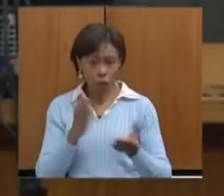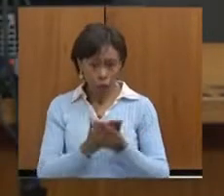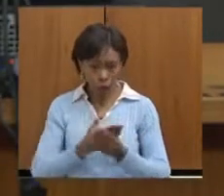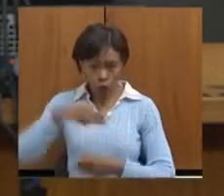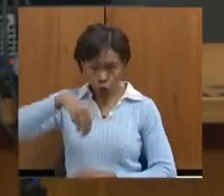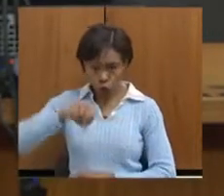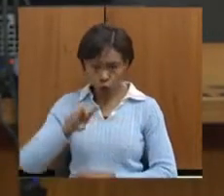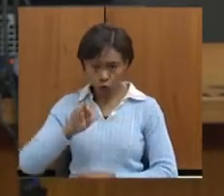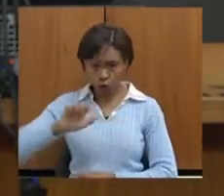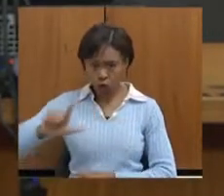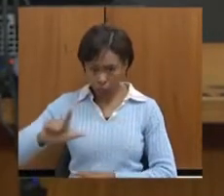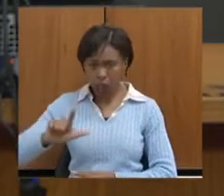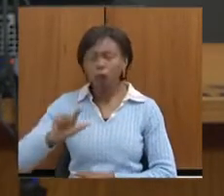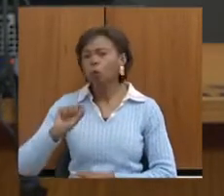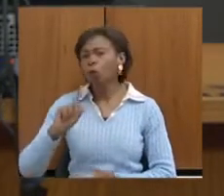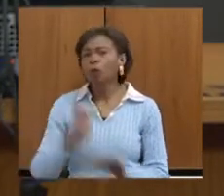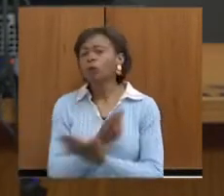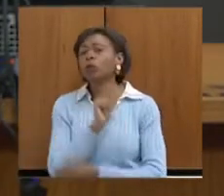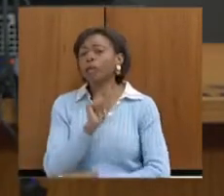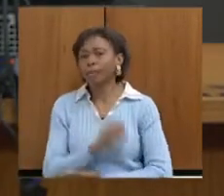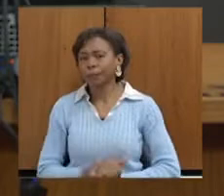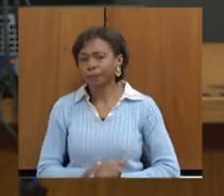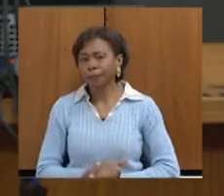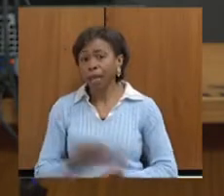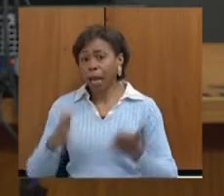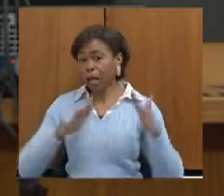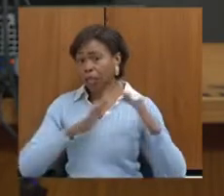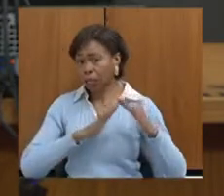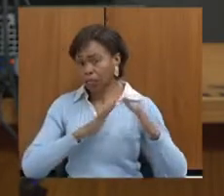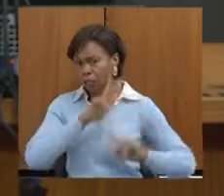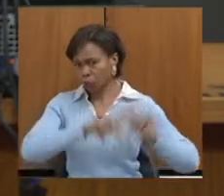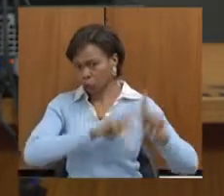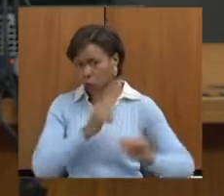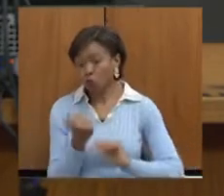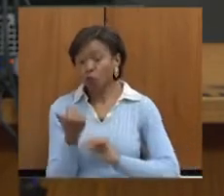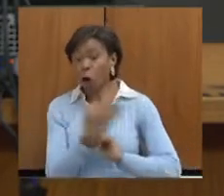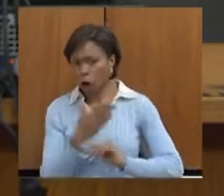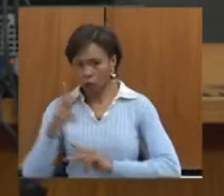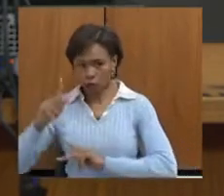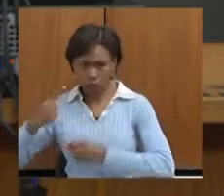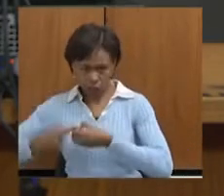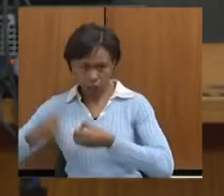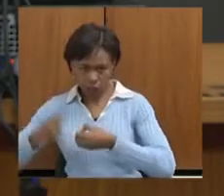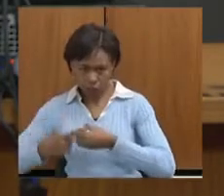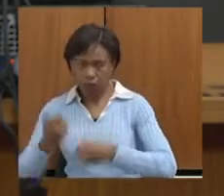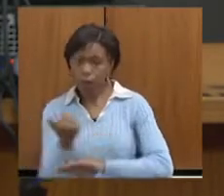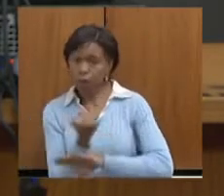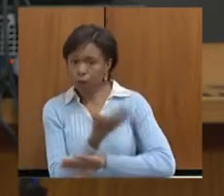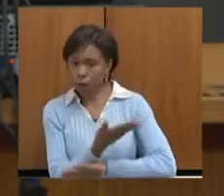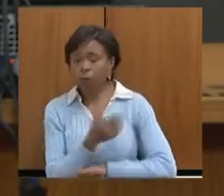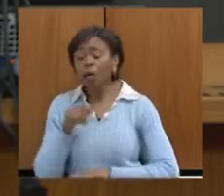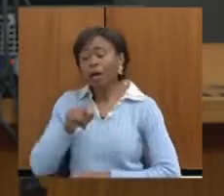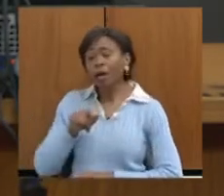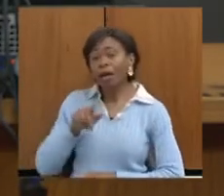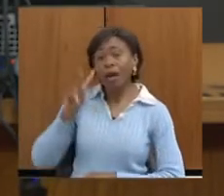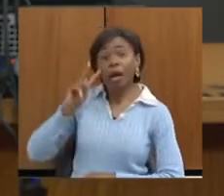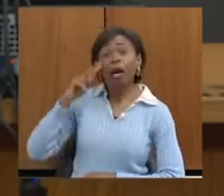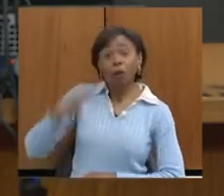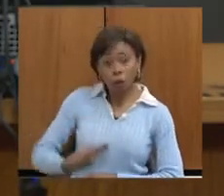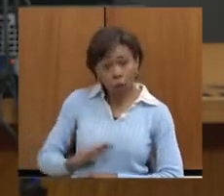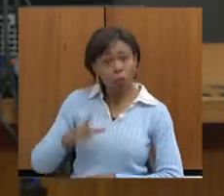novel que que acontece as pessoas que moram fora das comunidades da cidade Beatriz estão sendo